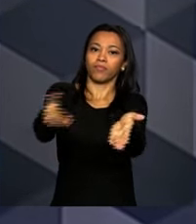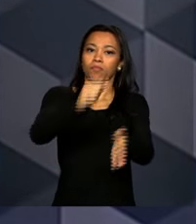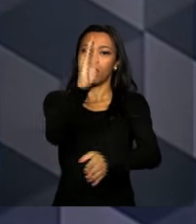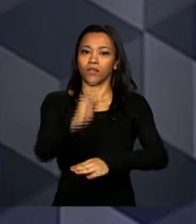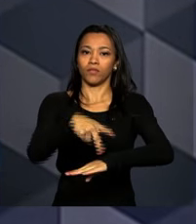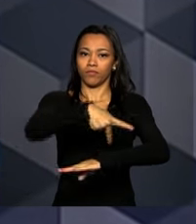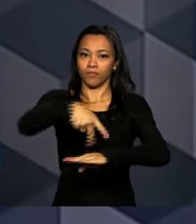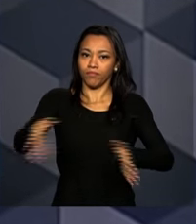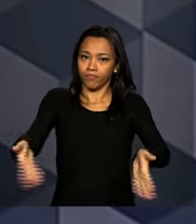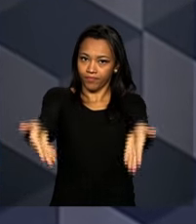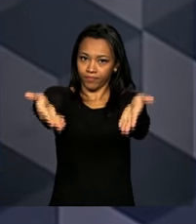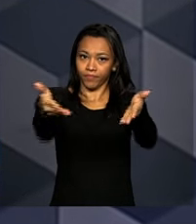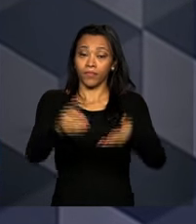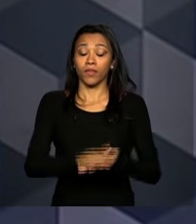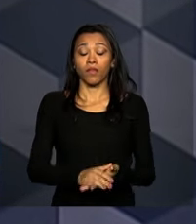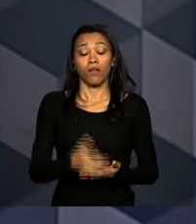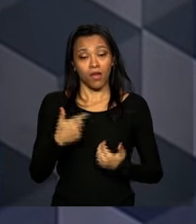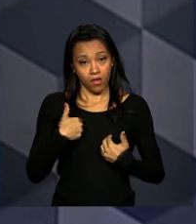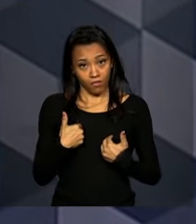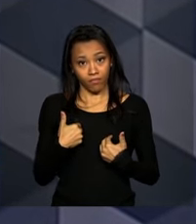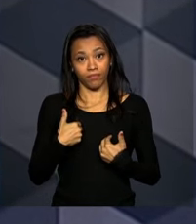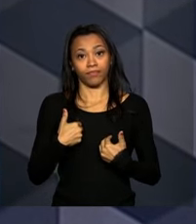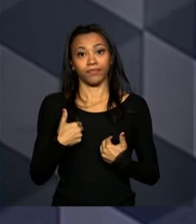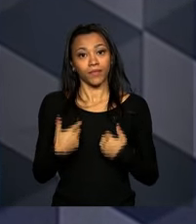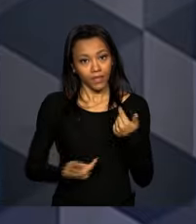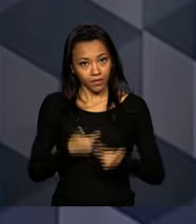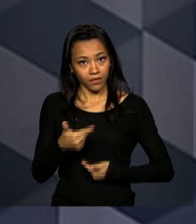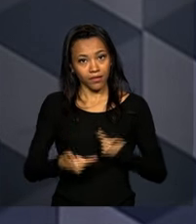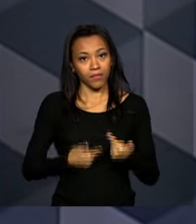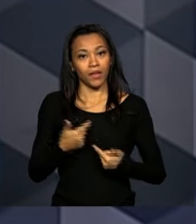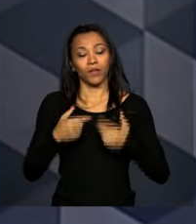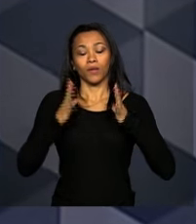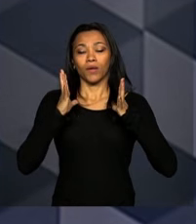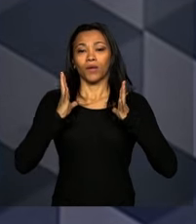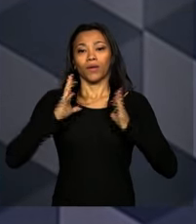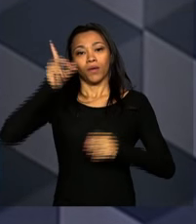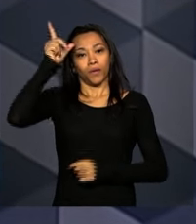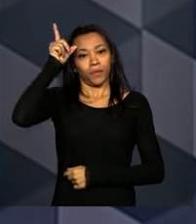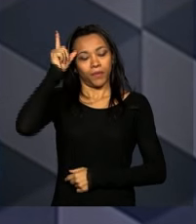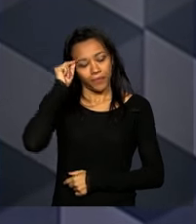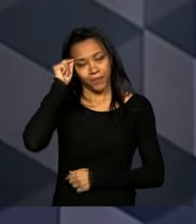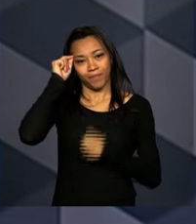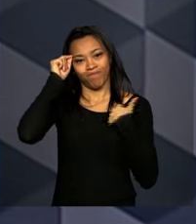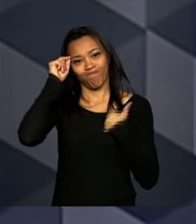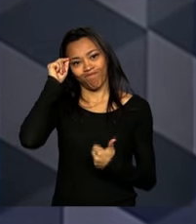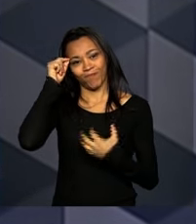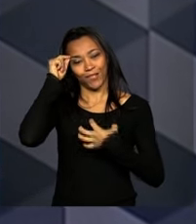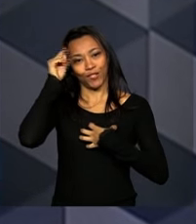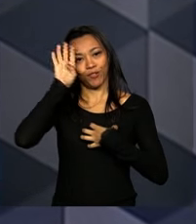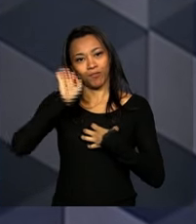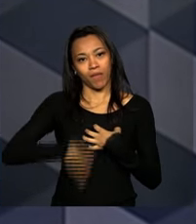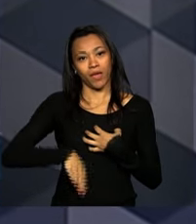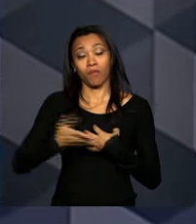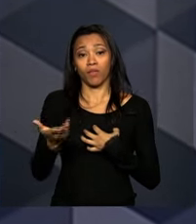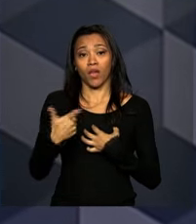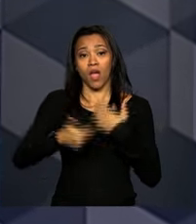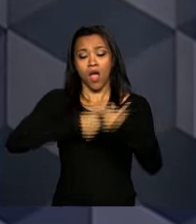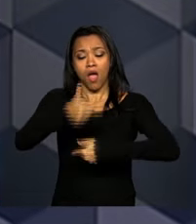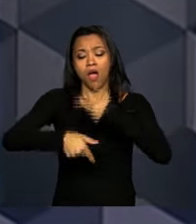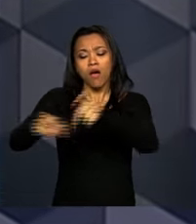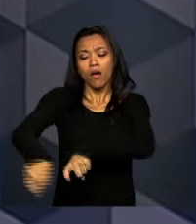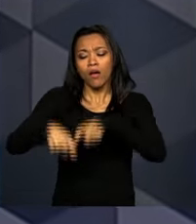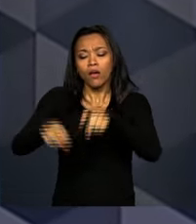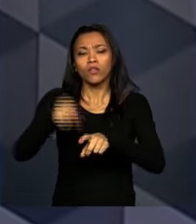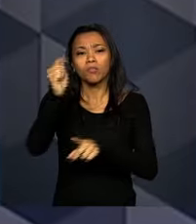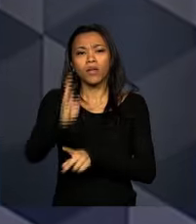crescer. Como produtor, eu me sinto de alma lavada, porque a gente vê que a agricultura brasileira, daqueles tempos